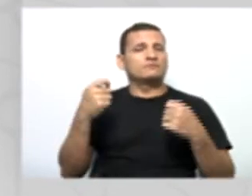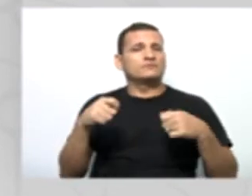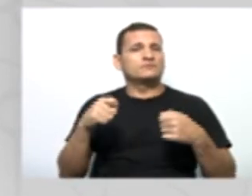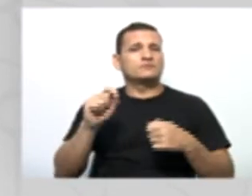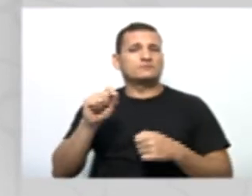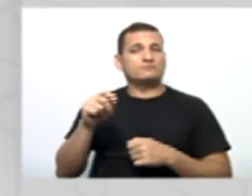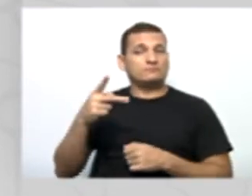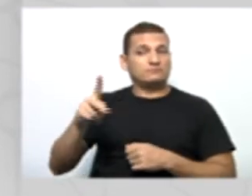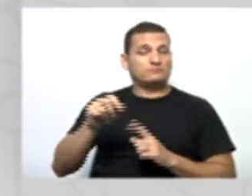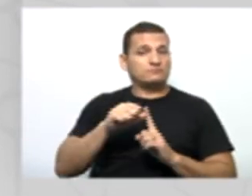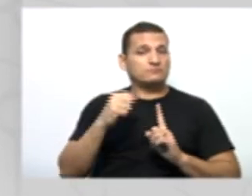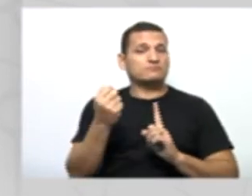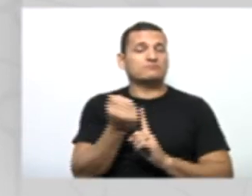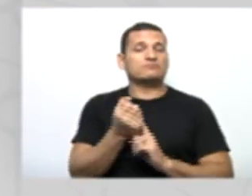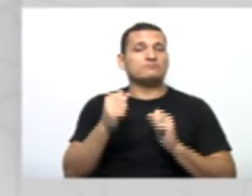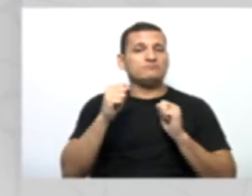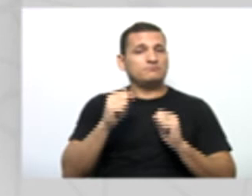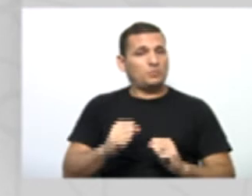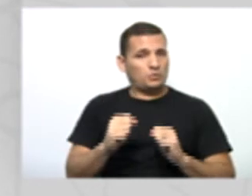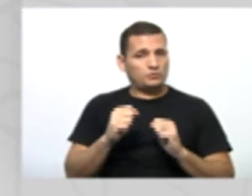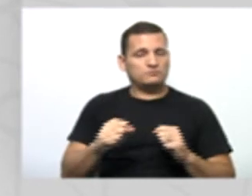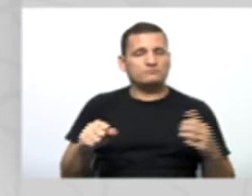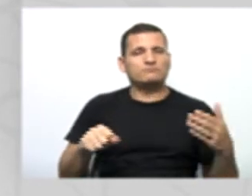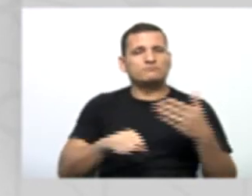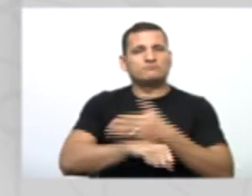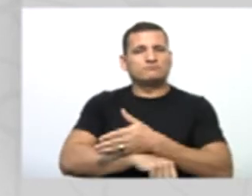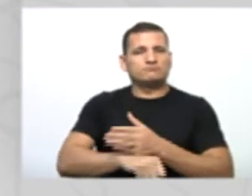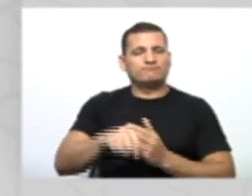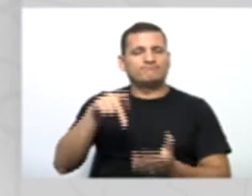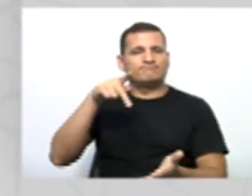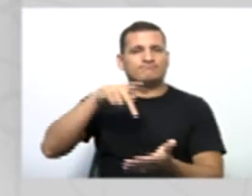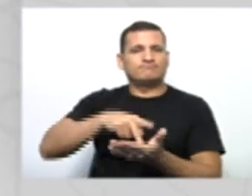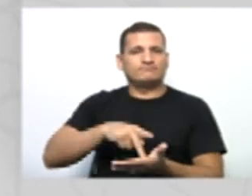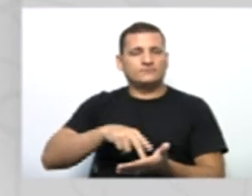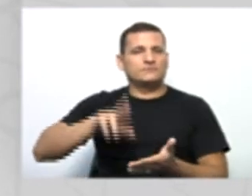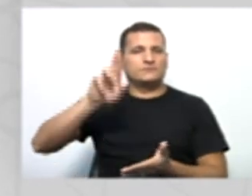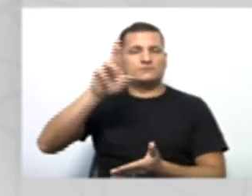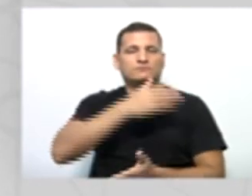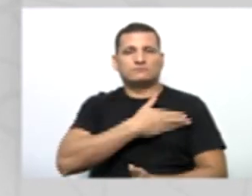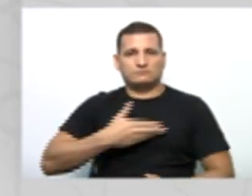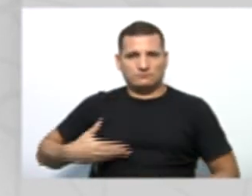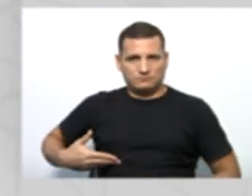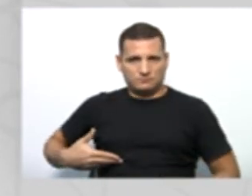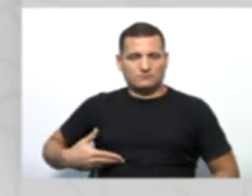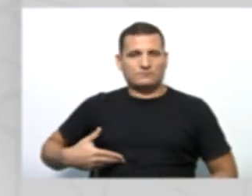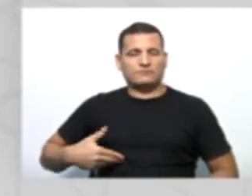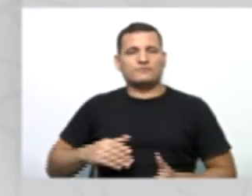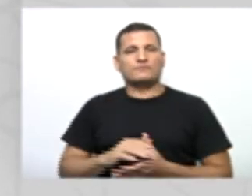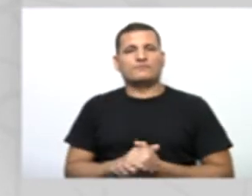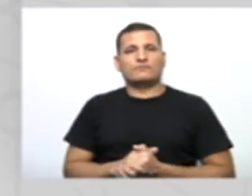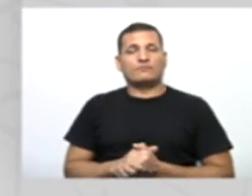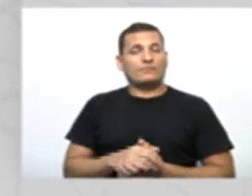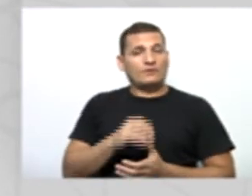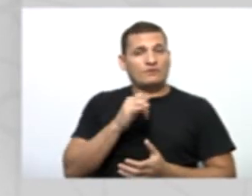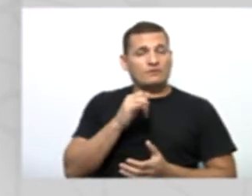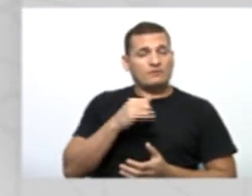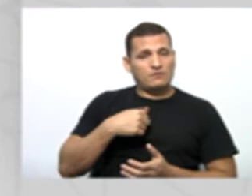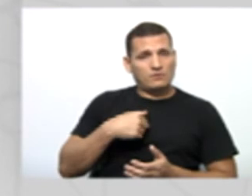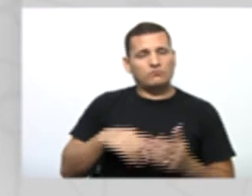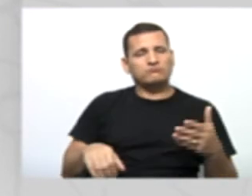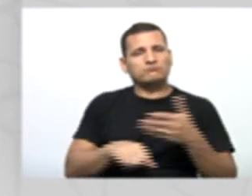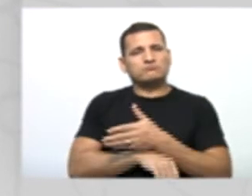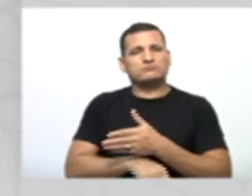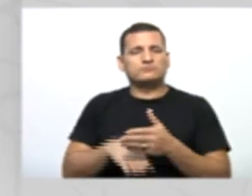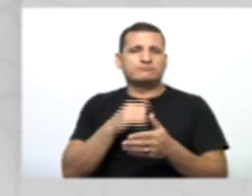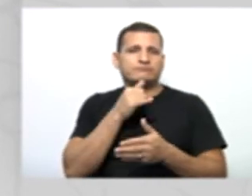a sua sociedade possa participar ativamente das decisões do governo. Né? Quando eu participo de uma